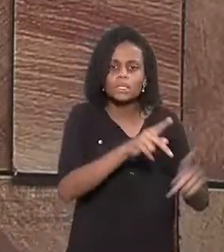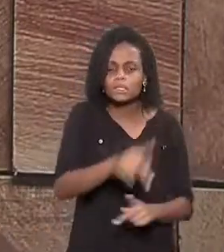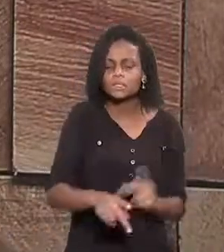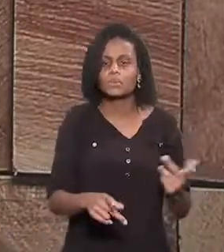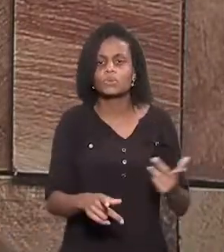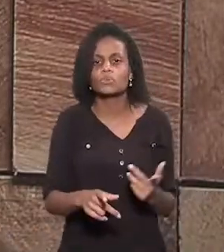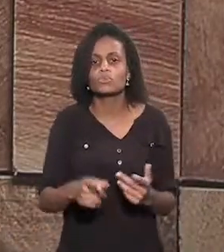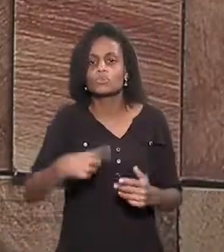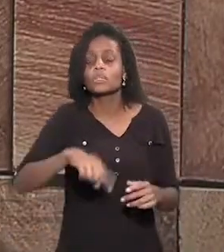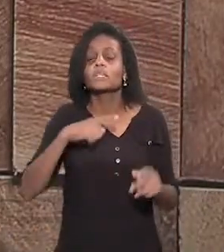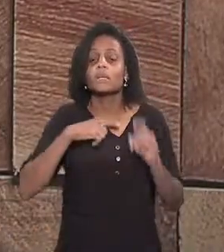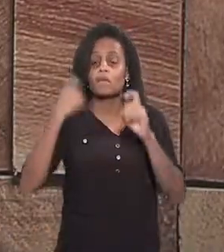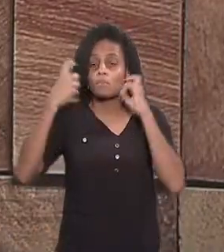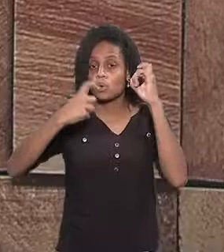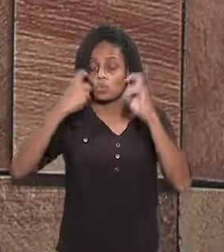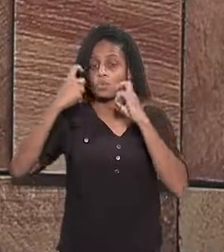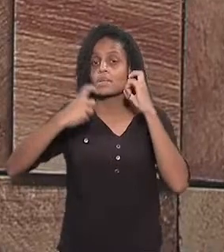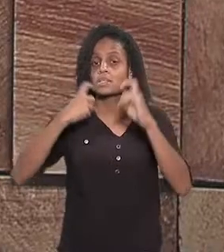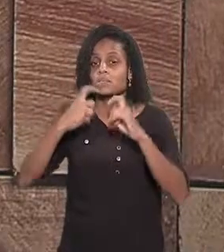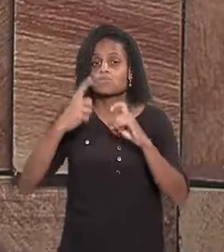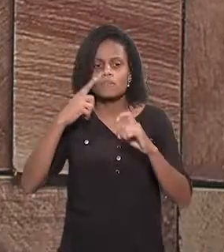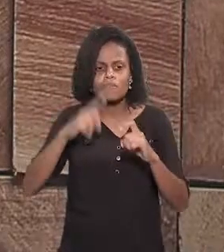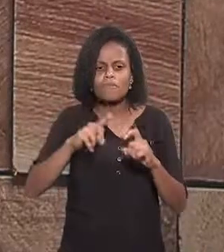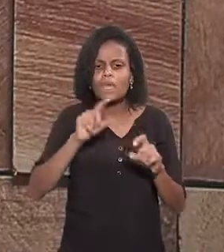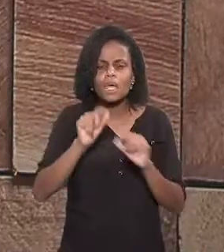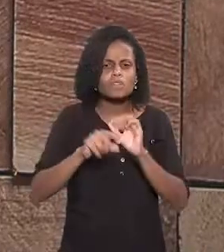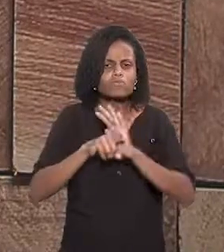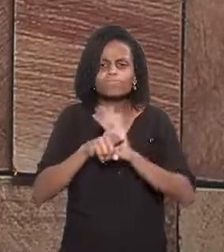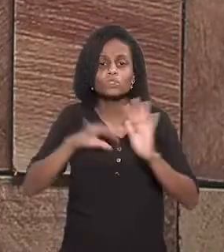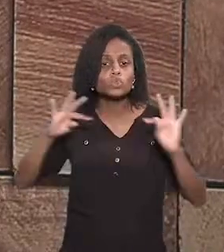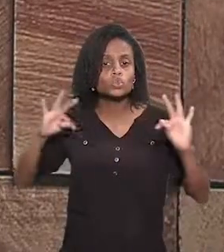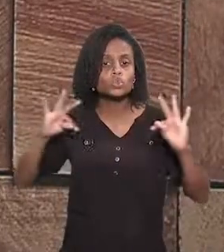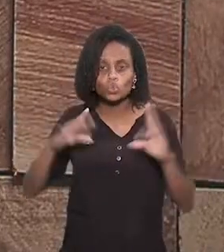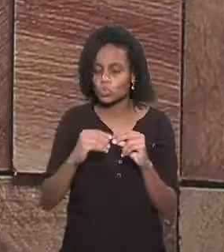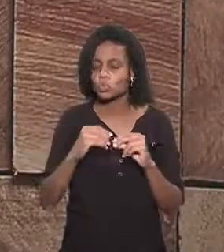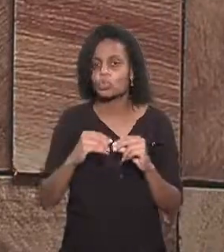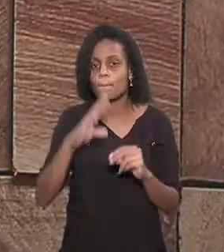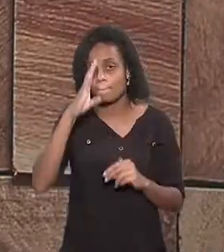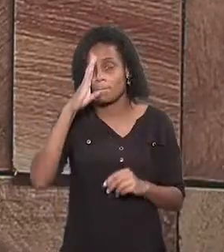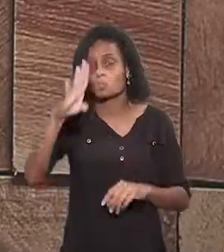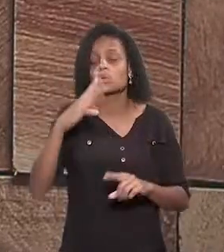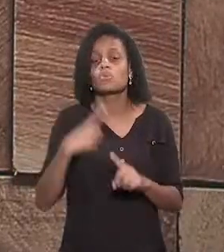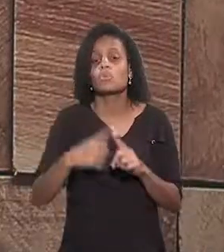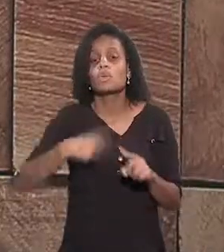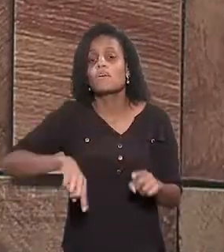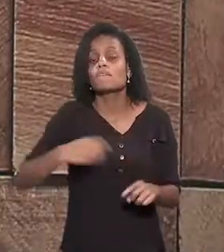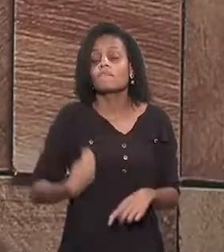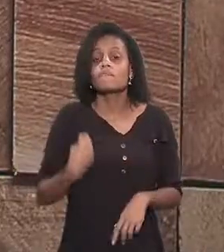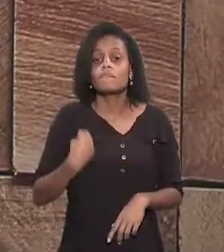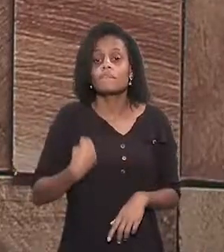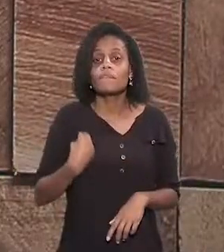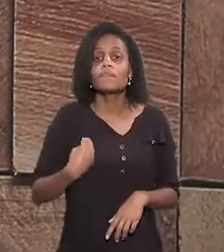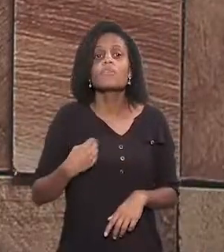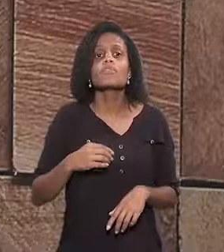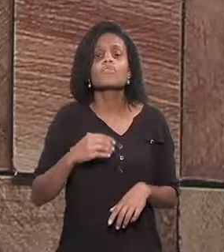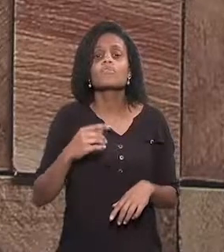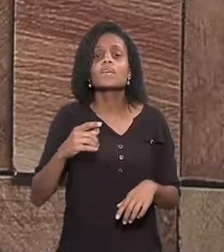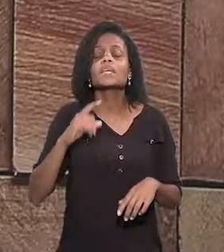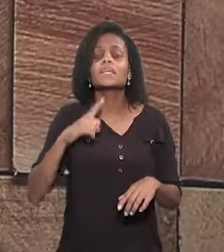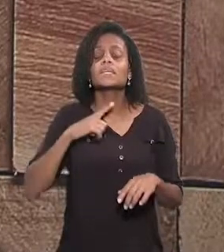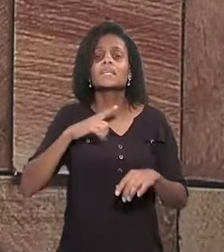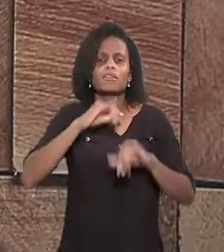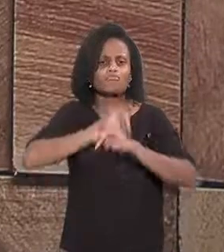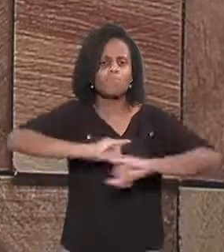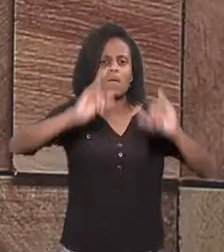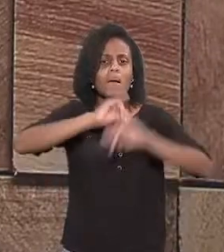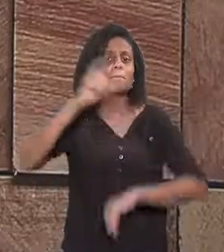A gente tem essa preocupação muito grande de apuração, principalmente porque a gente está numa época em que muitas fake